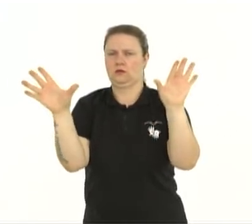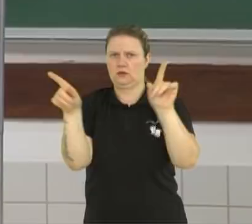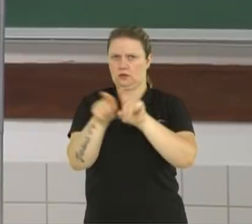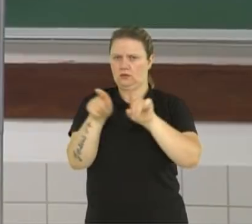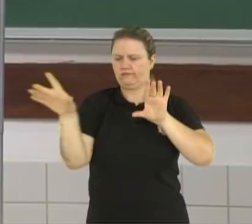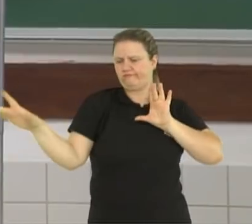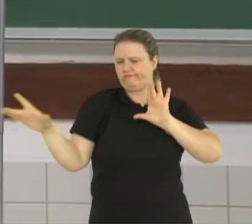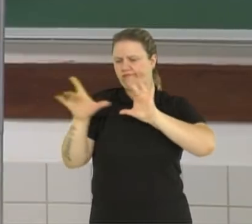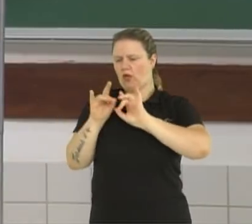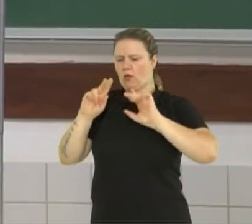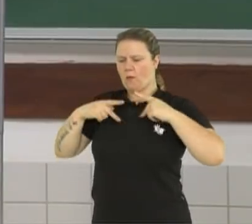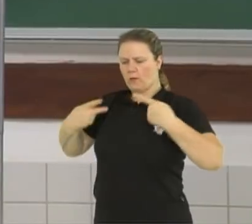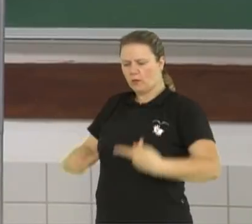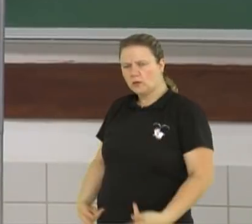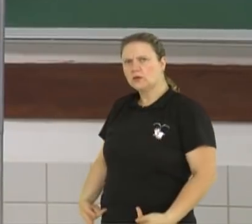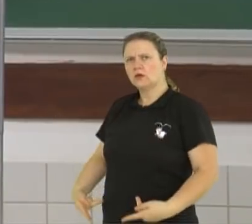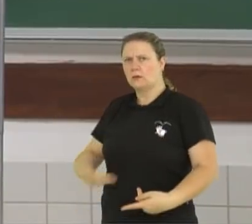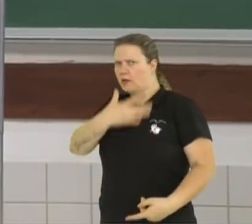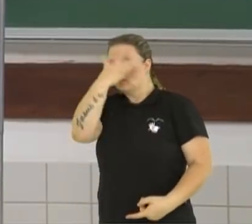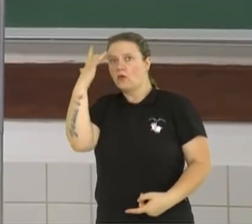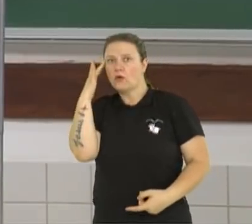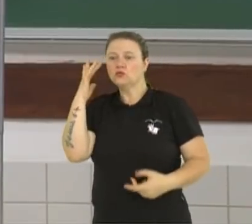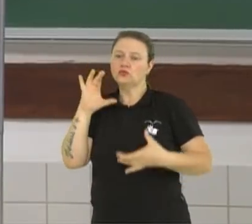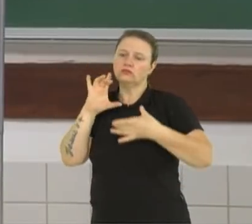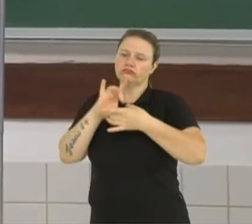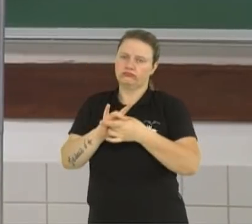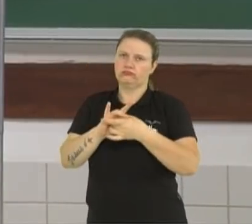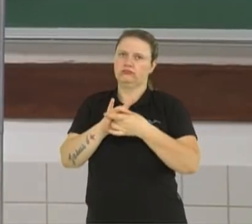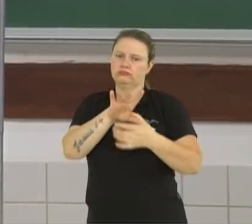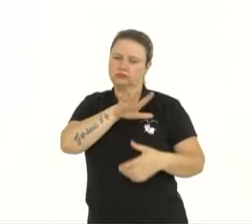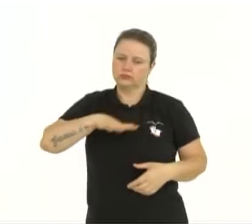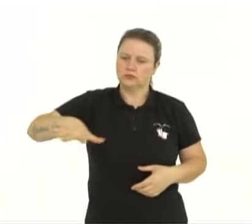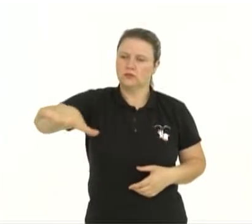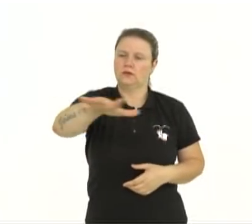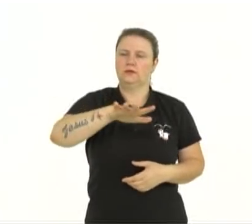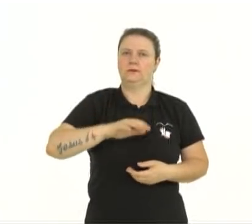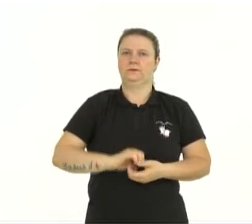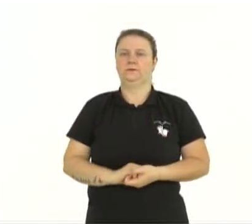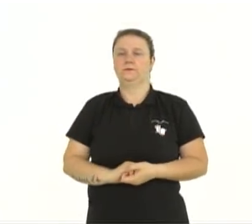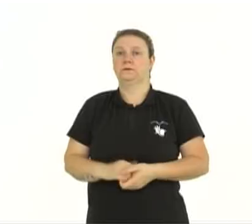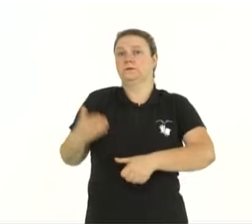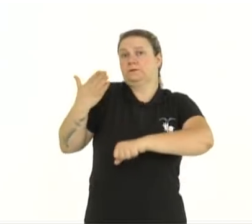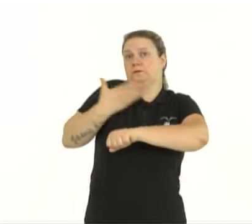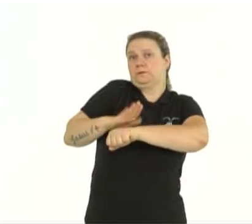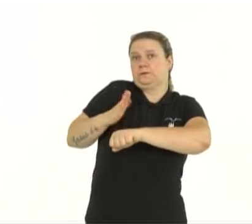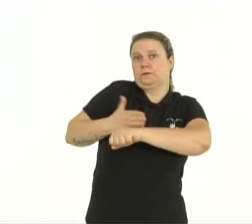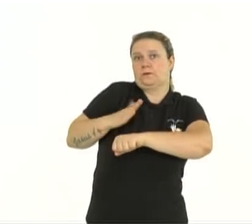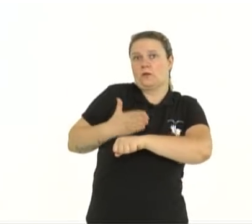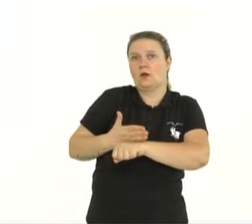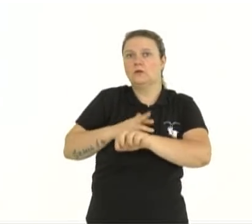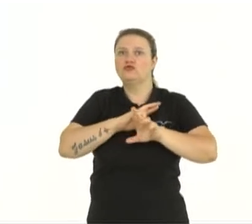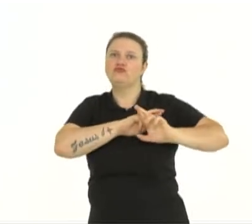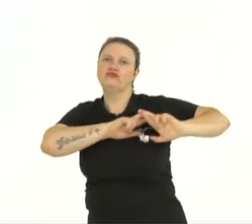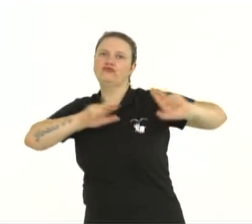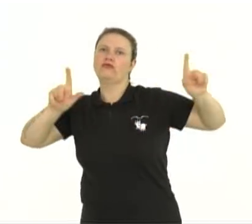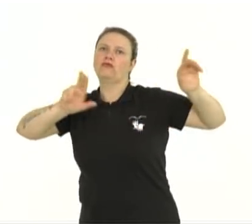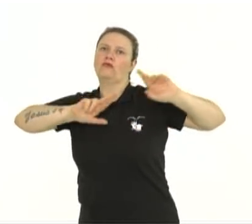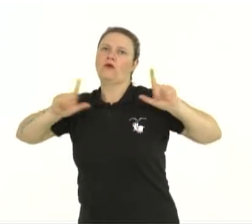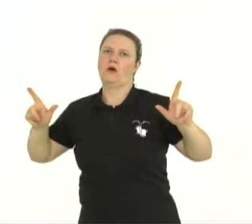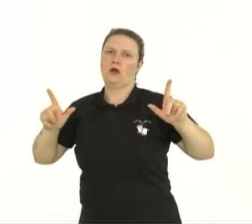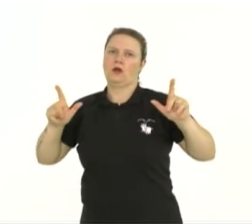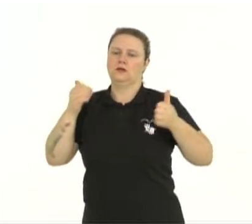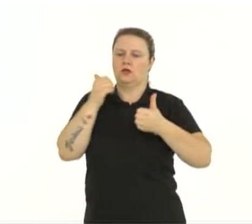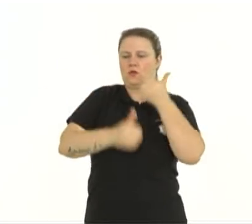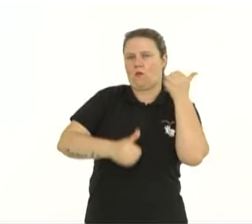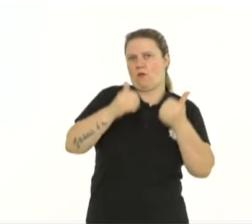a natureza, com o ambiente, com o meio. As práticas corporais de aventura se diferenciam das demais modalidades esportivas devido